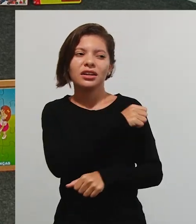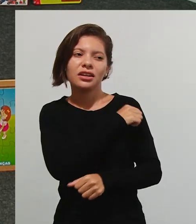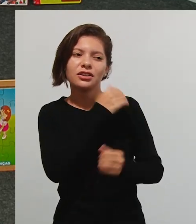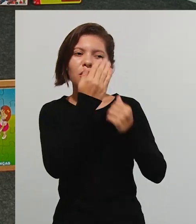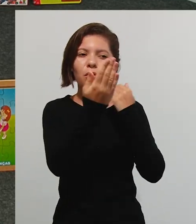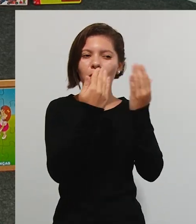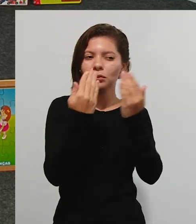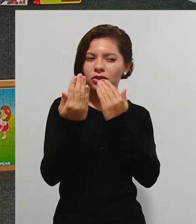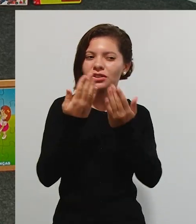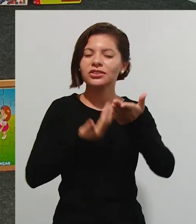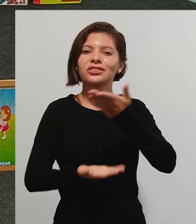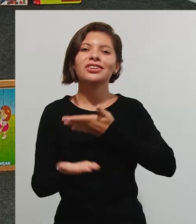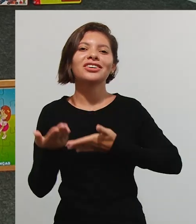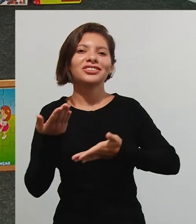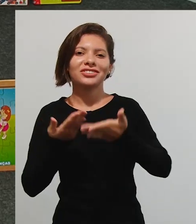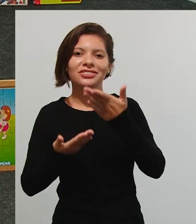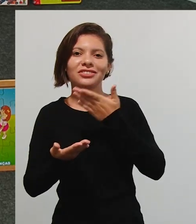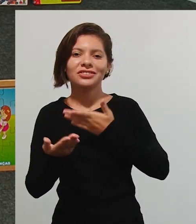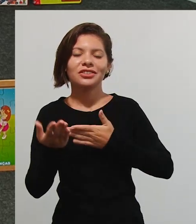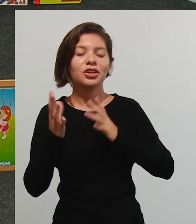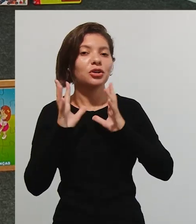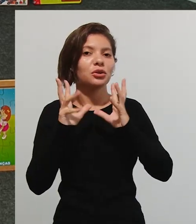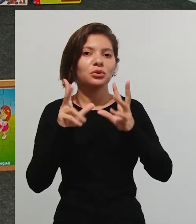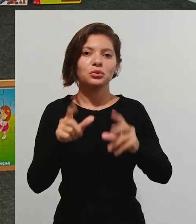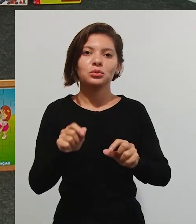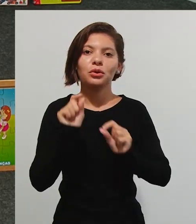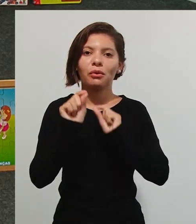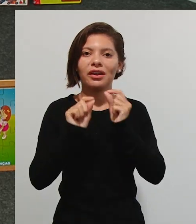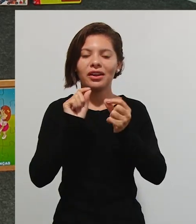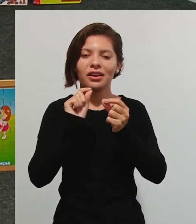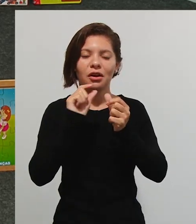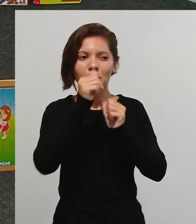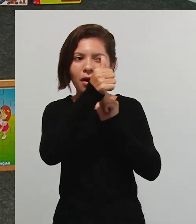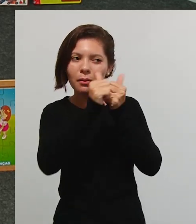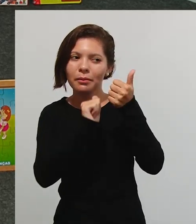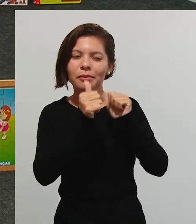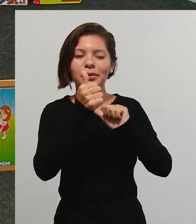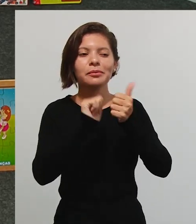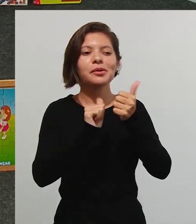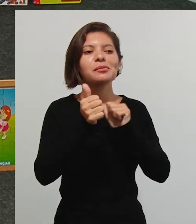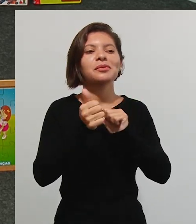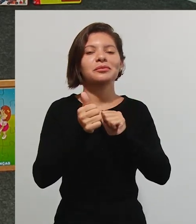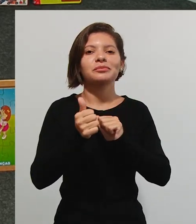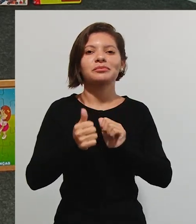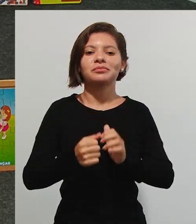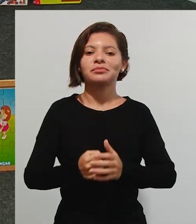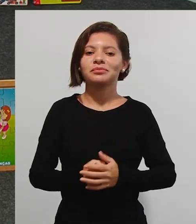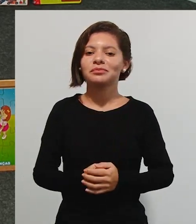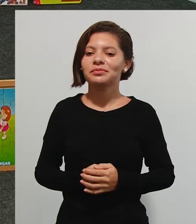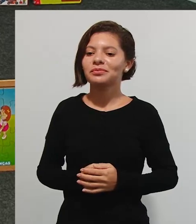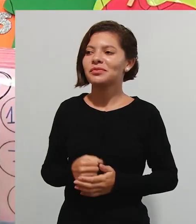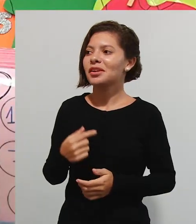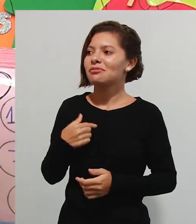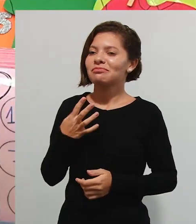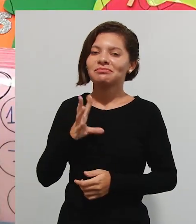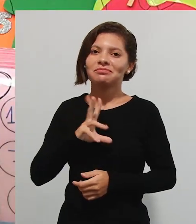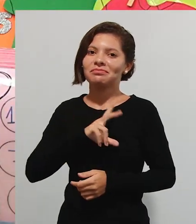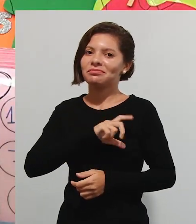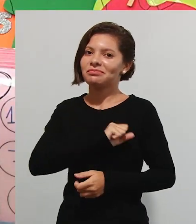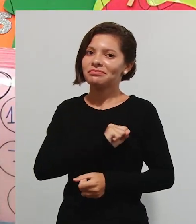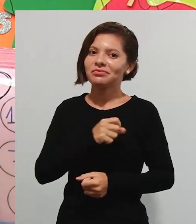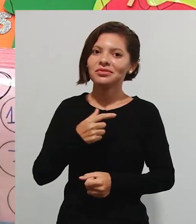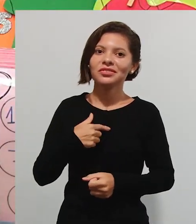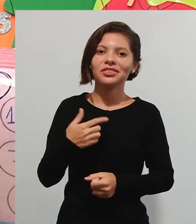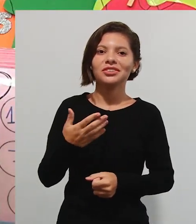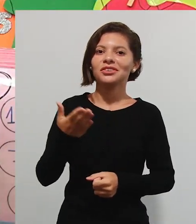se interage com os outros alunos. Tudo isso é uma forma da gente avaliar a criança. Cara, adorei massinha.